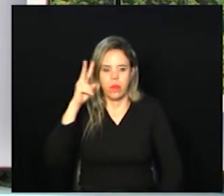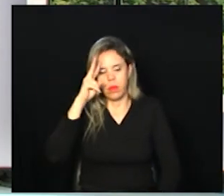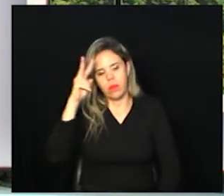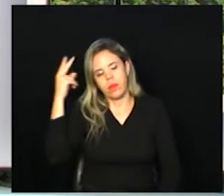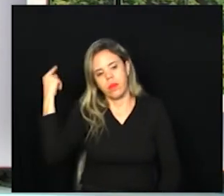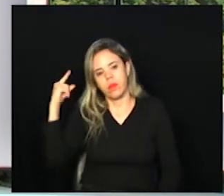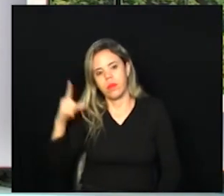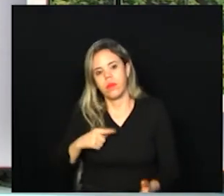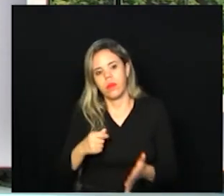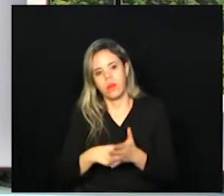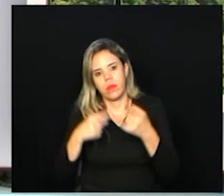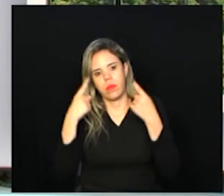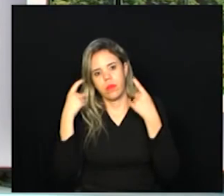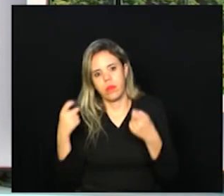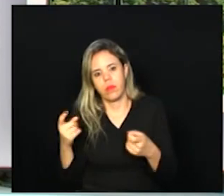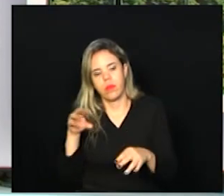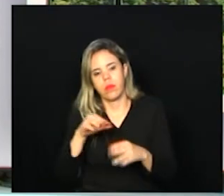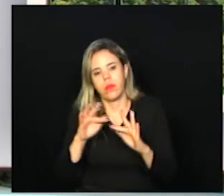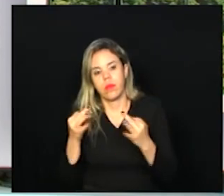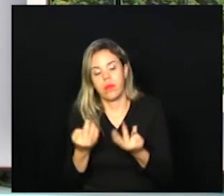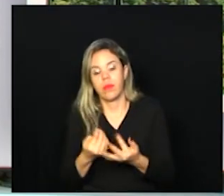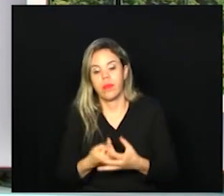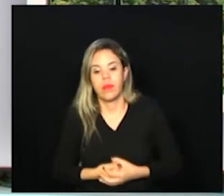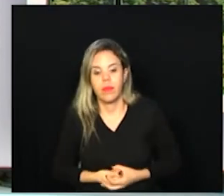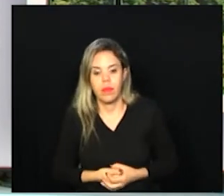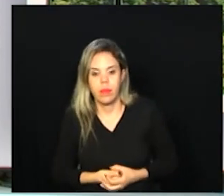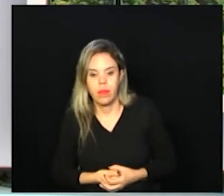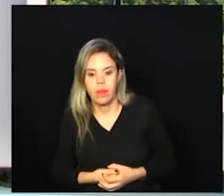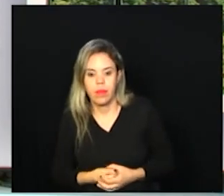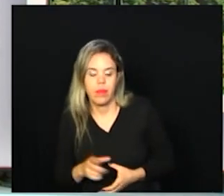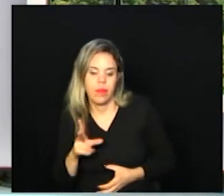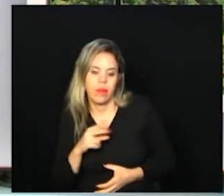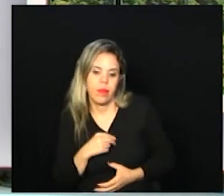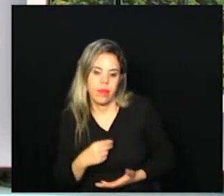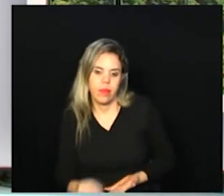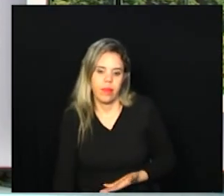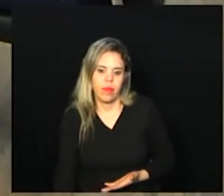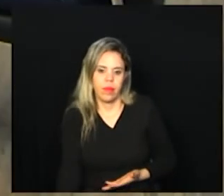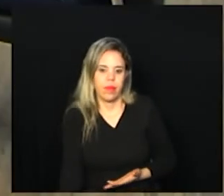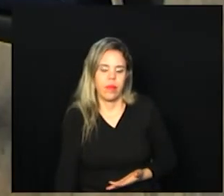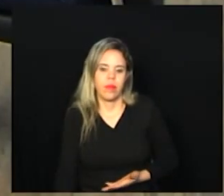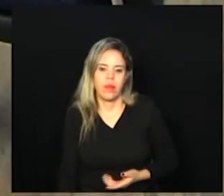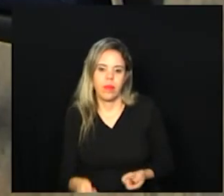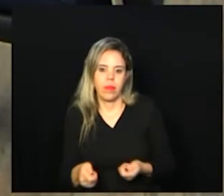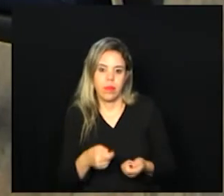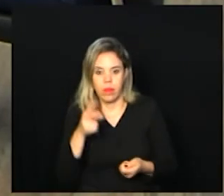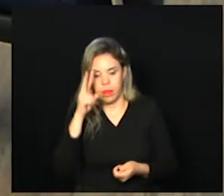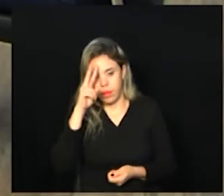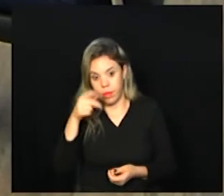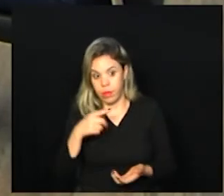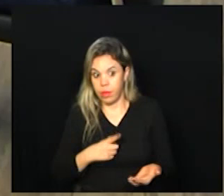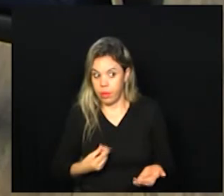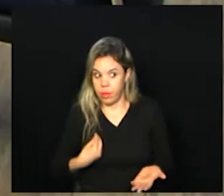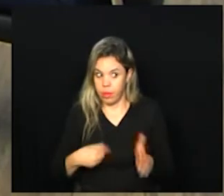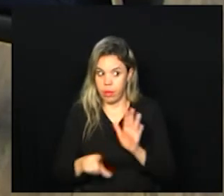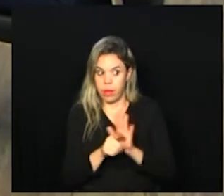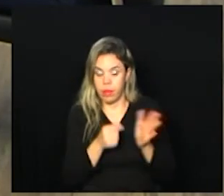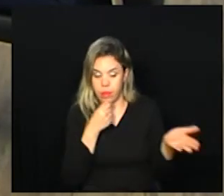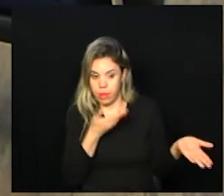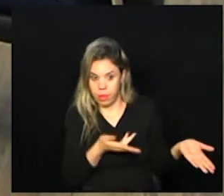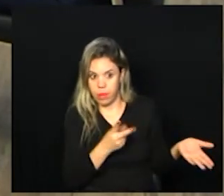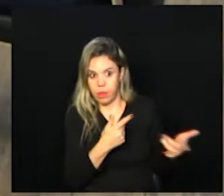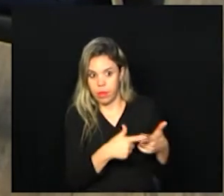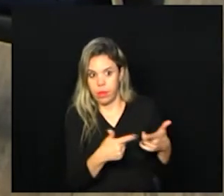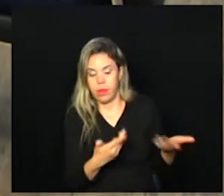quando tinha violência dentro de casa? Nossa! Sirva só para inibir, né? Lembra, existe a lei ainda. Lembra,